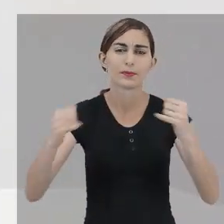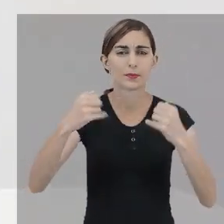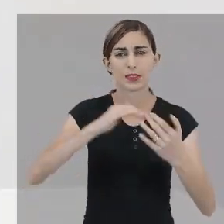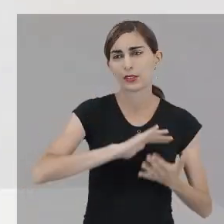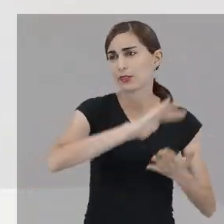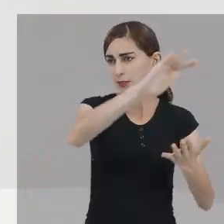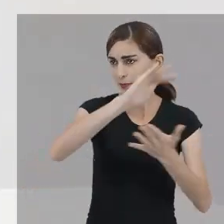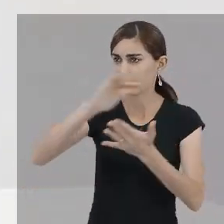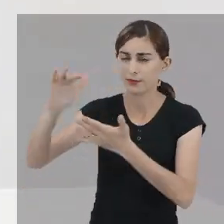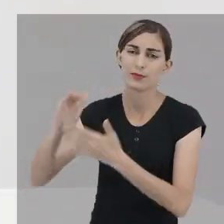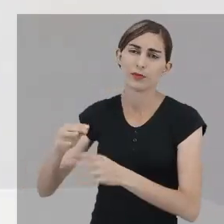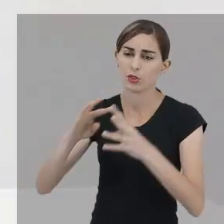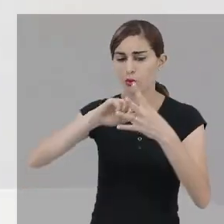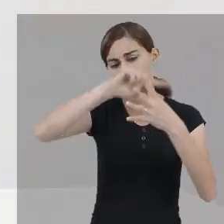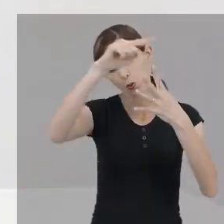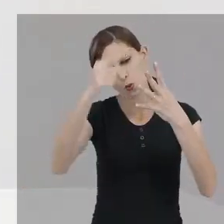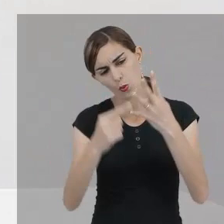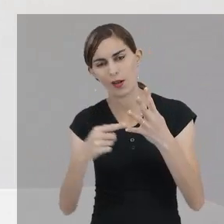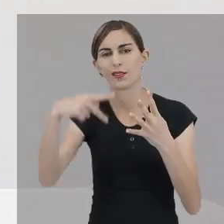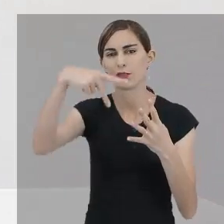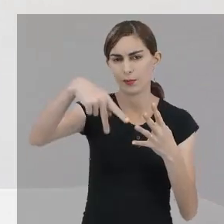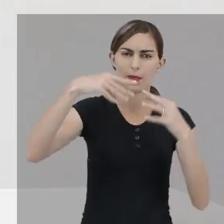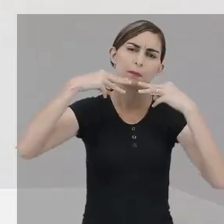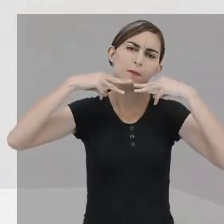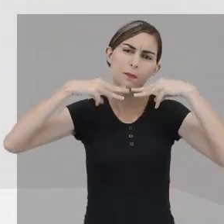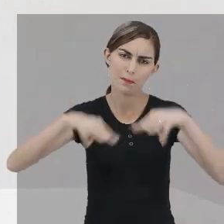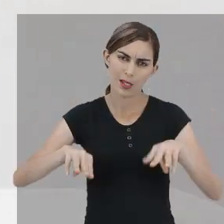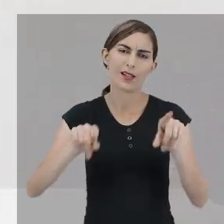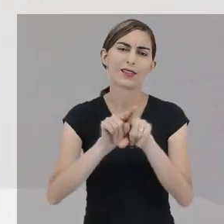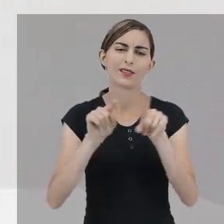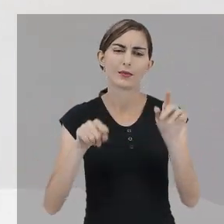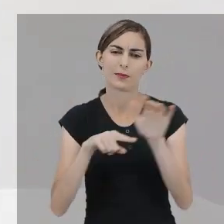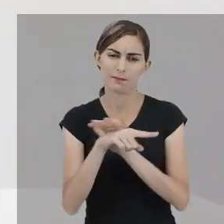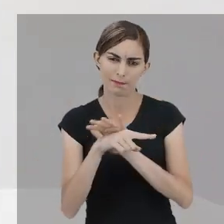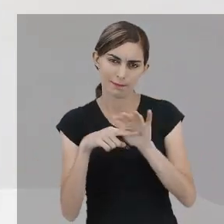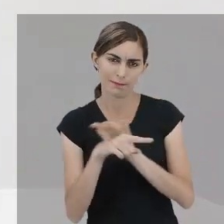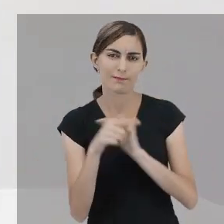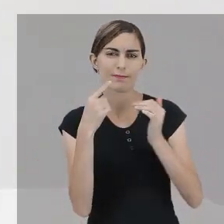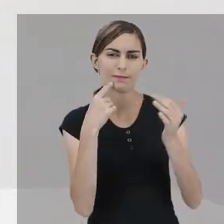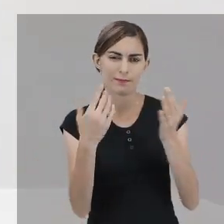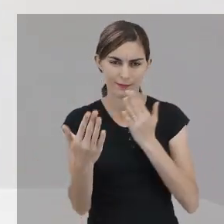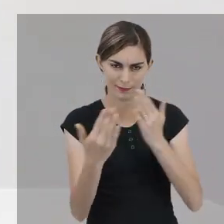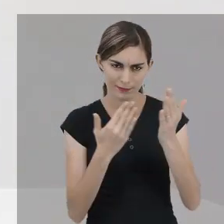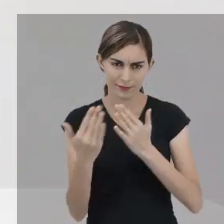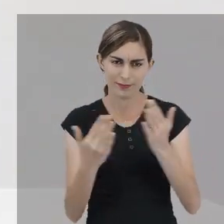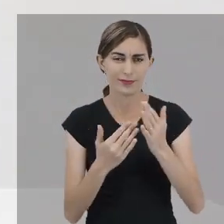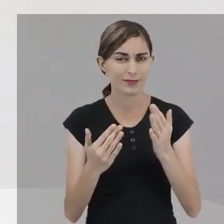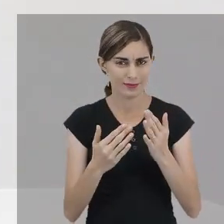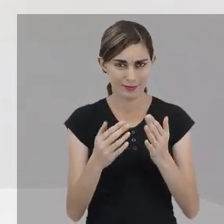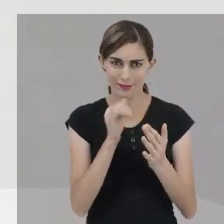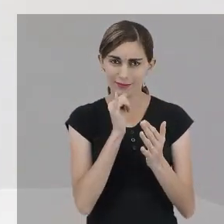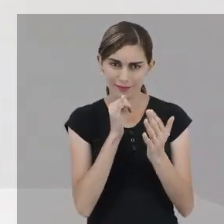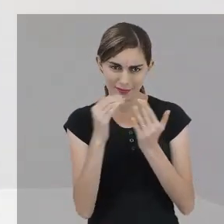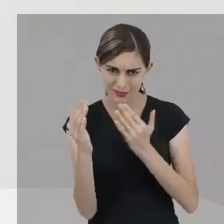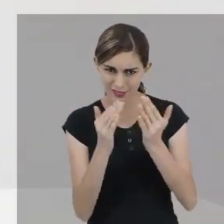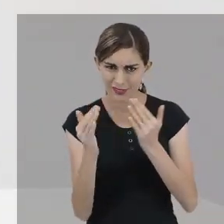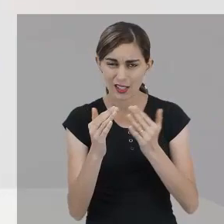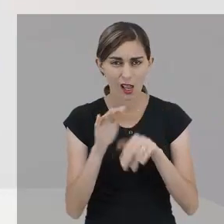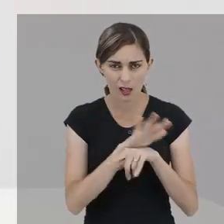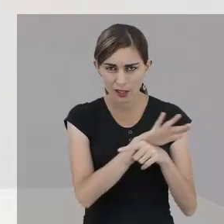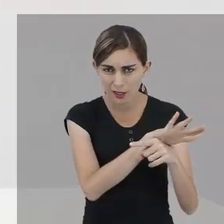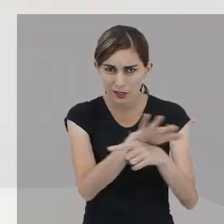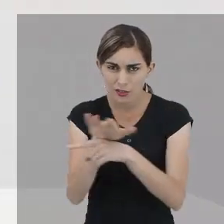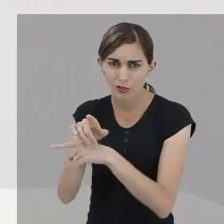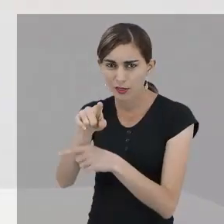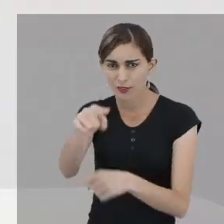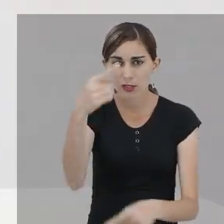precisa ser distribuído. Então, os 4 P's do marketing também podem ser analisados nesse exemplo. Esse exemplo serve